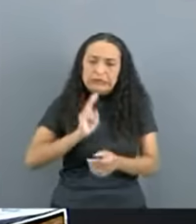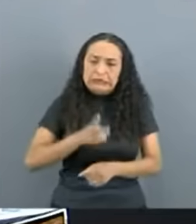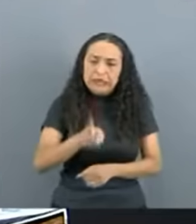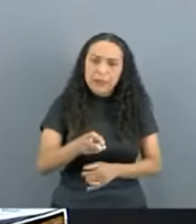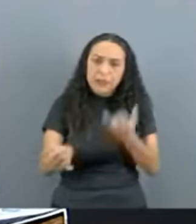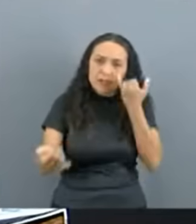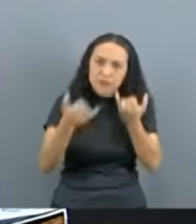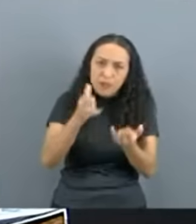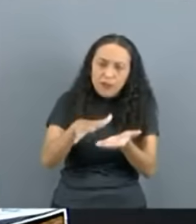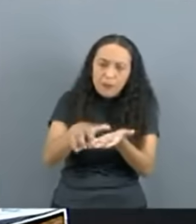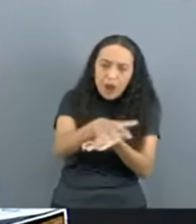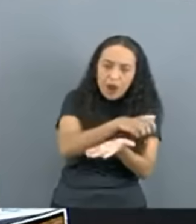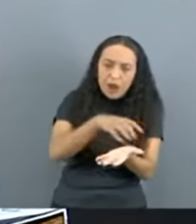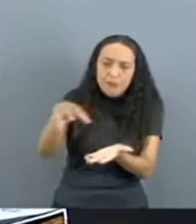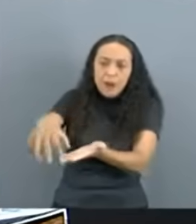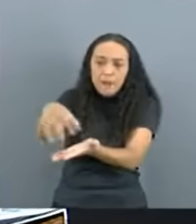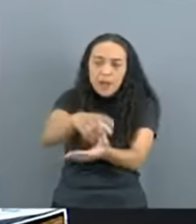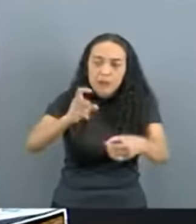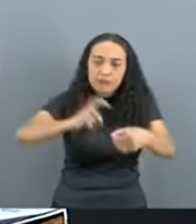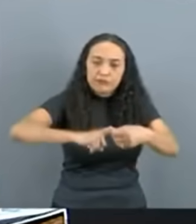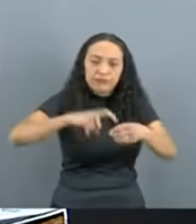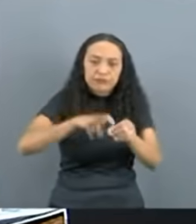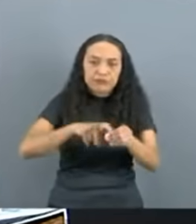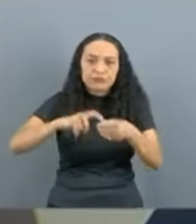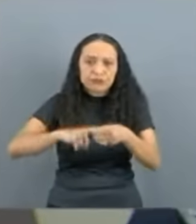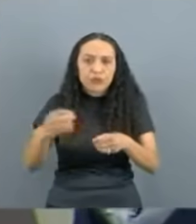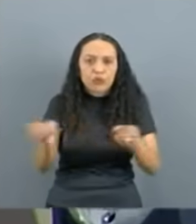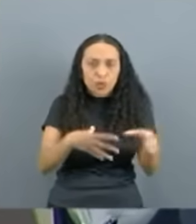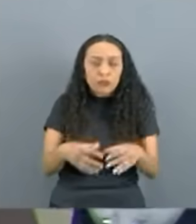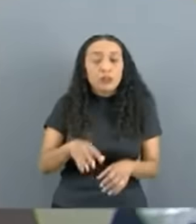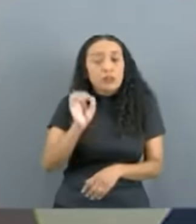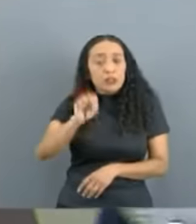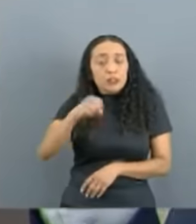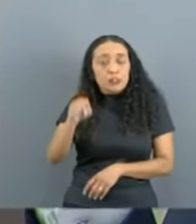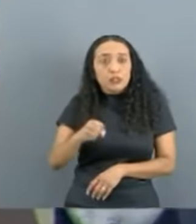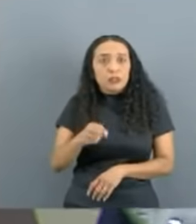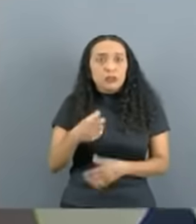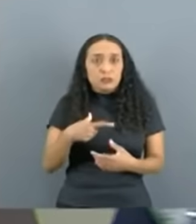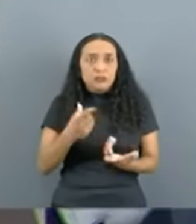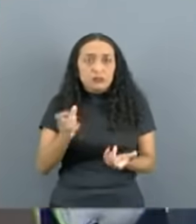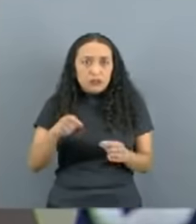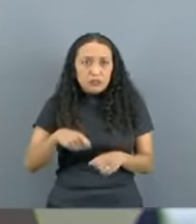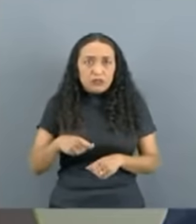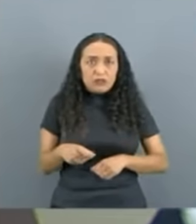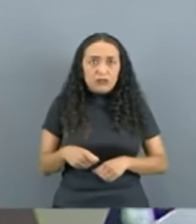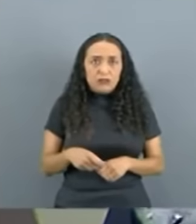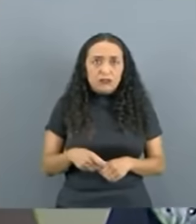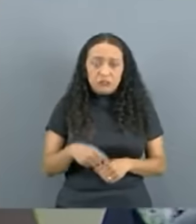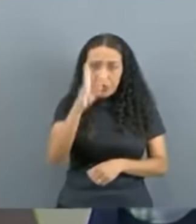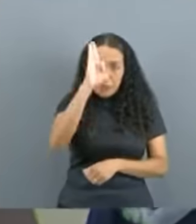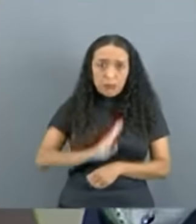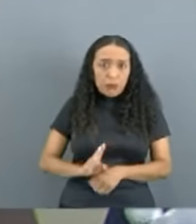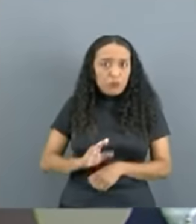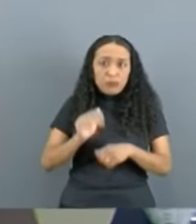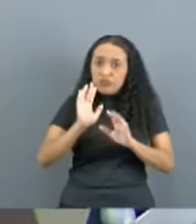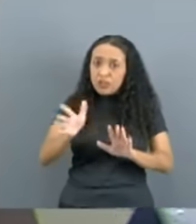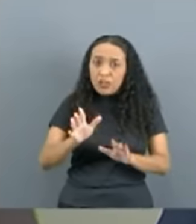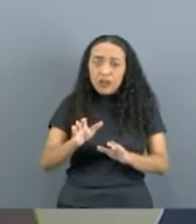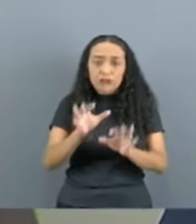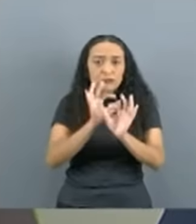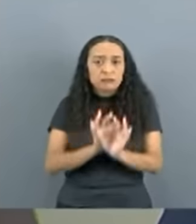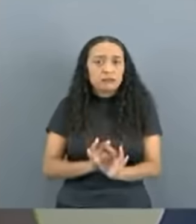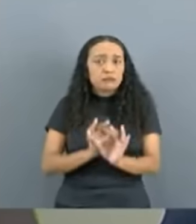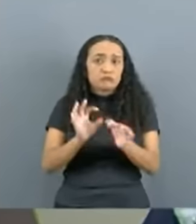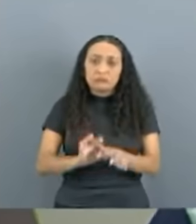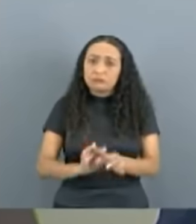dados de entidades conveniadas, atualizando isso? Sim, esses dados agora são públicos e agora eles estão mais evidentes ainda por conta